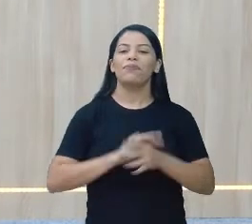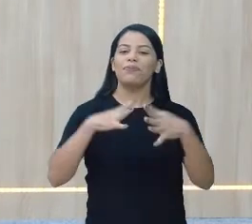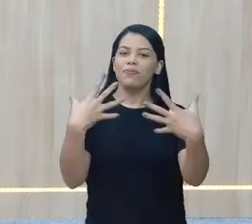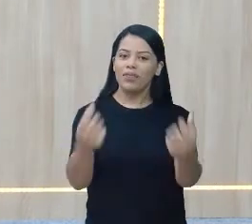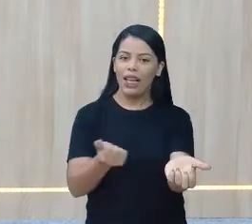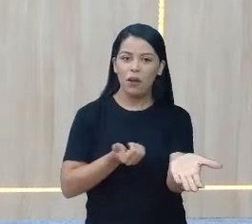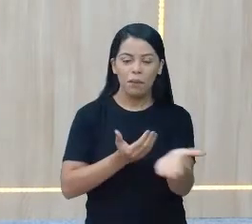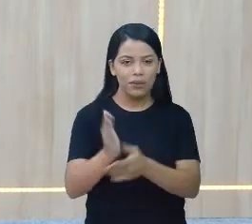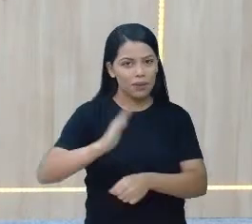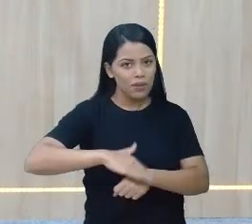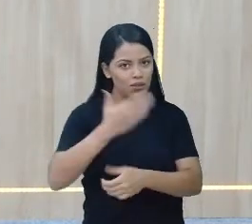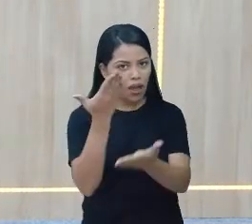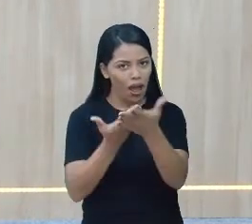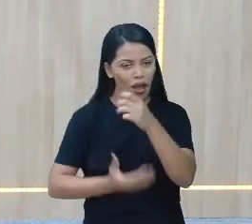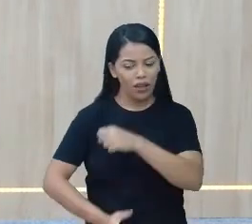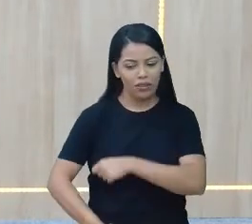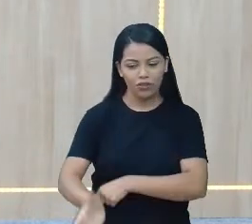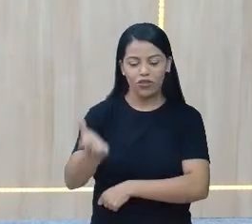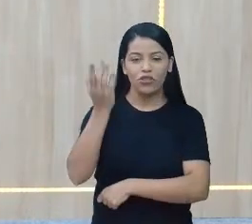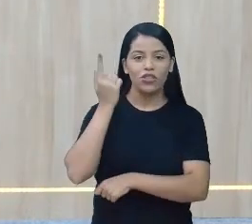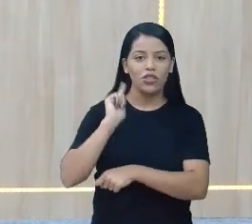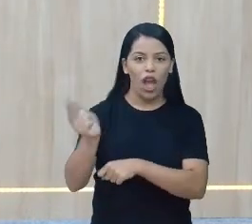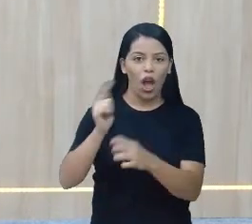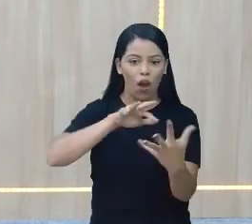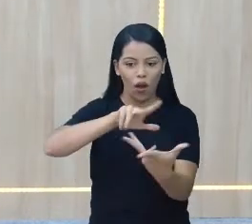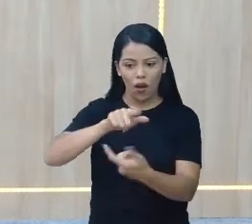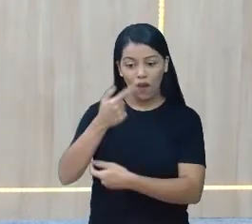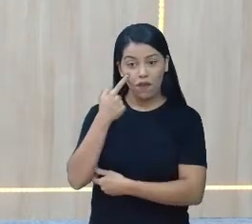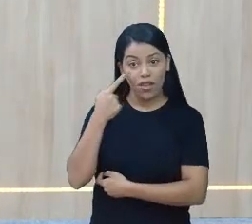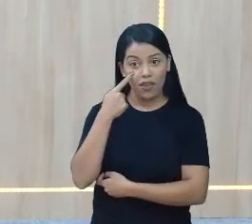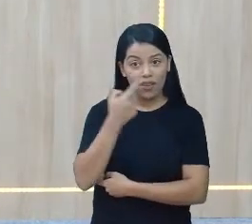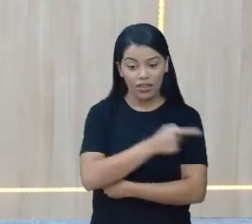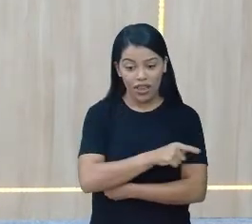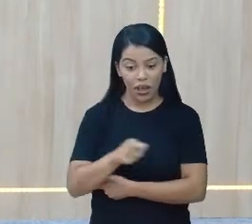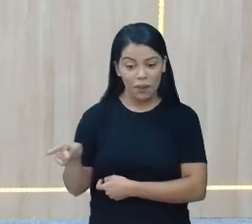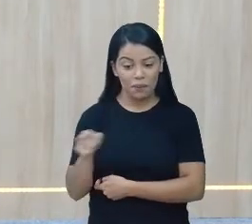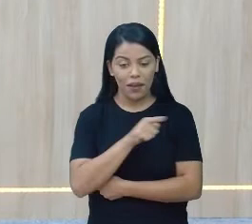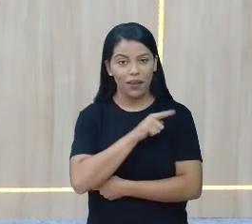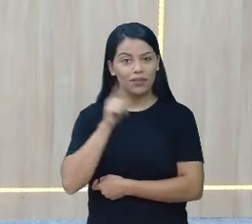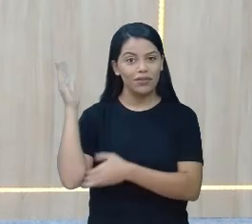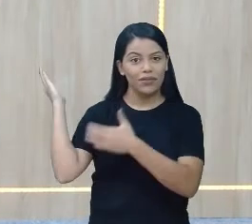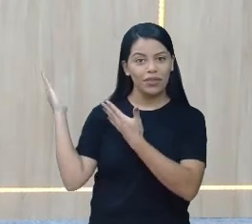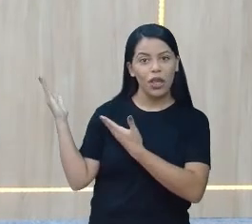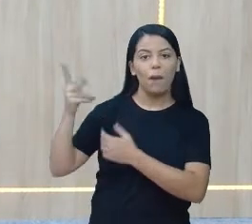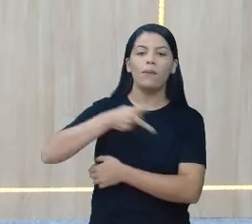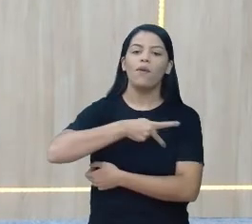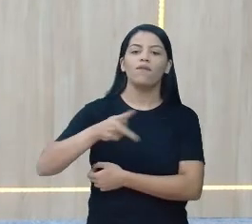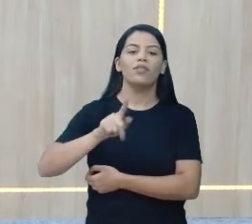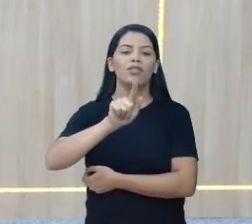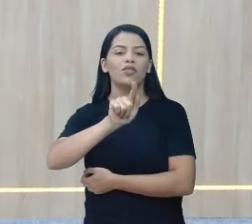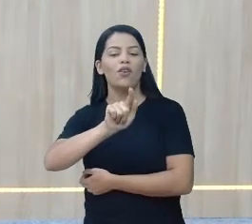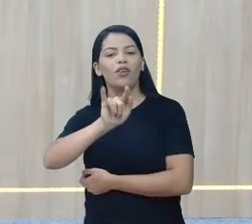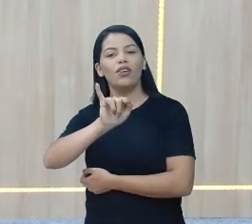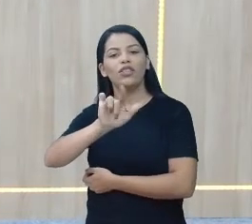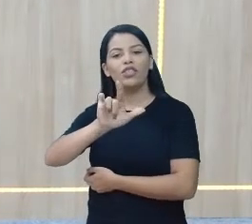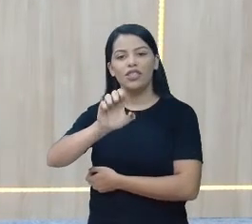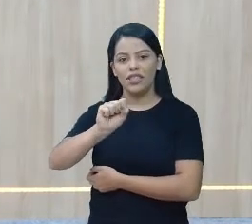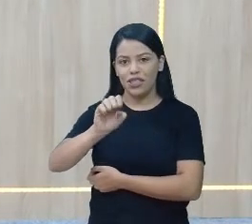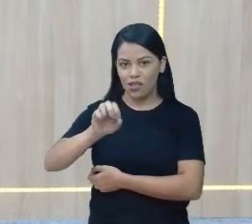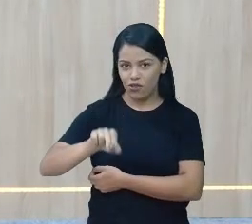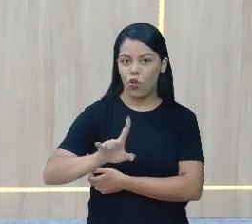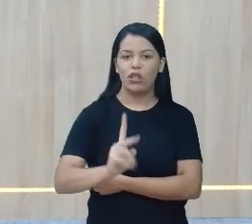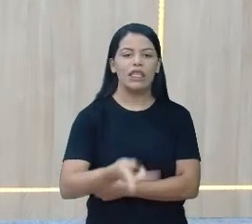Vamos embora com essa geografia. Professor o quê, ó? Olha a telinha passando aqui embaixo, ó. Professor Gilson Soares, sempre o quê? Um prazer,